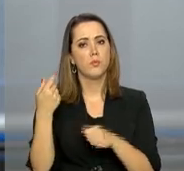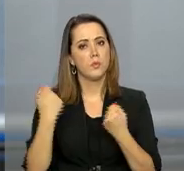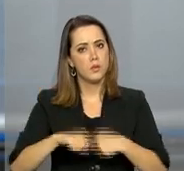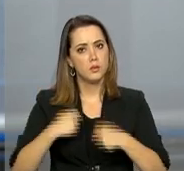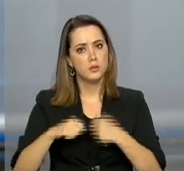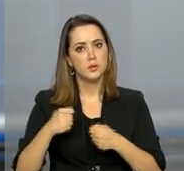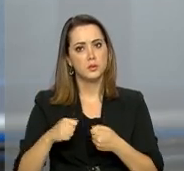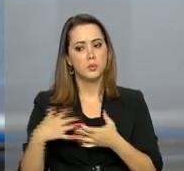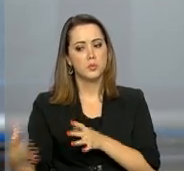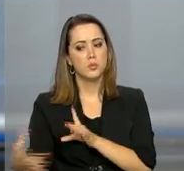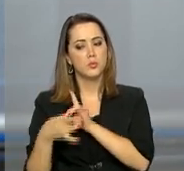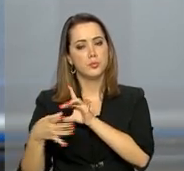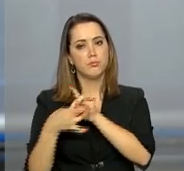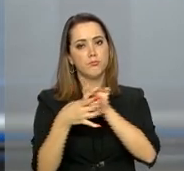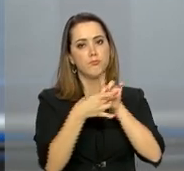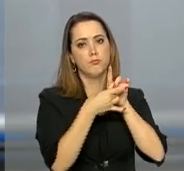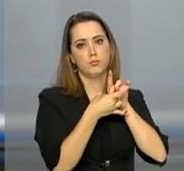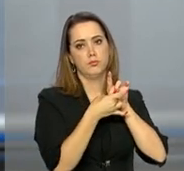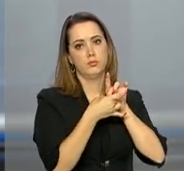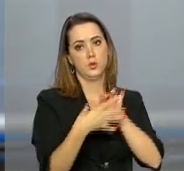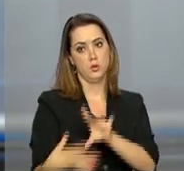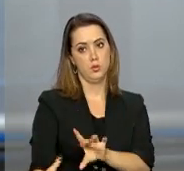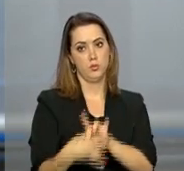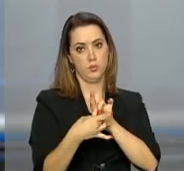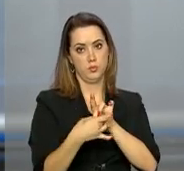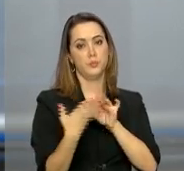precisando da parceria, precisando